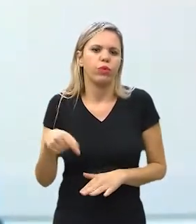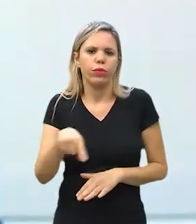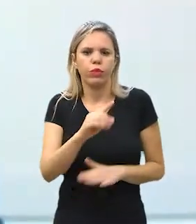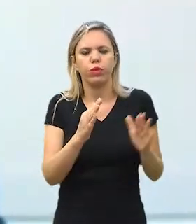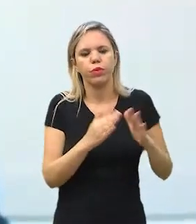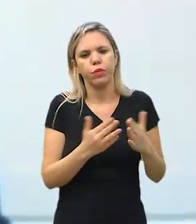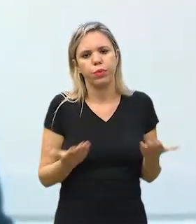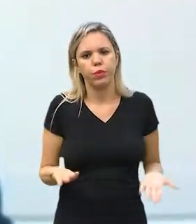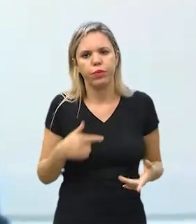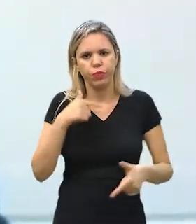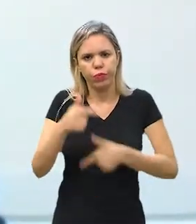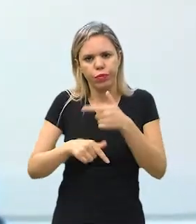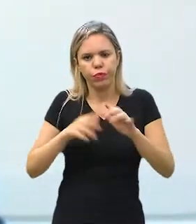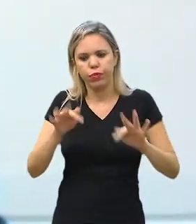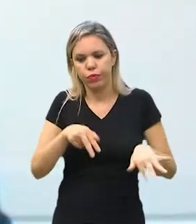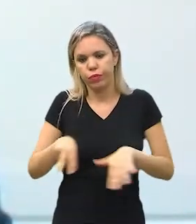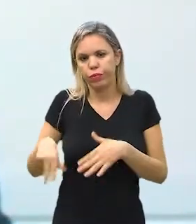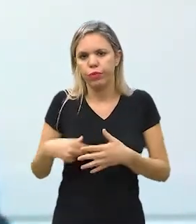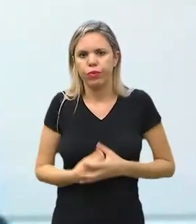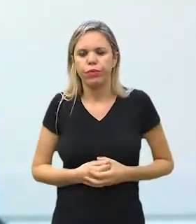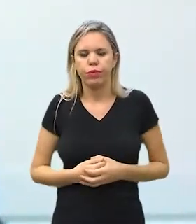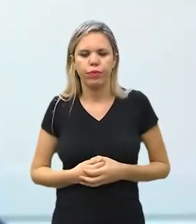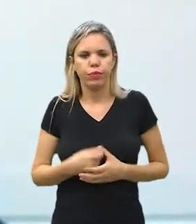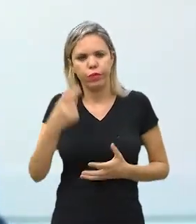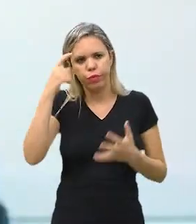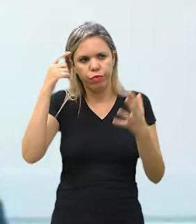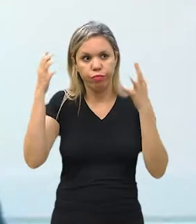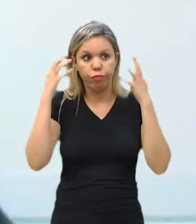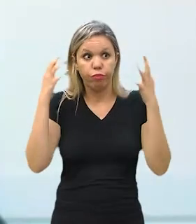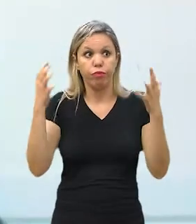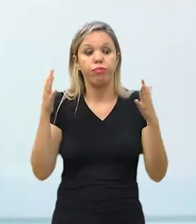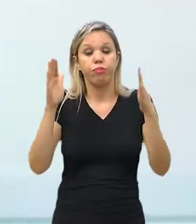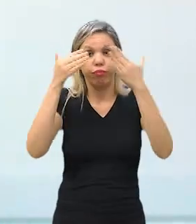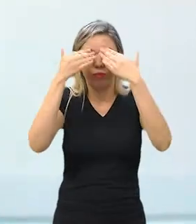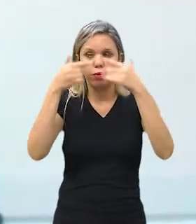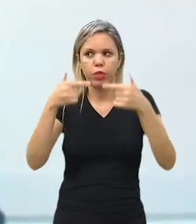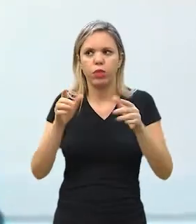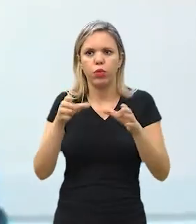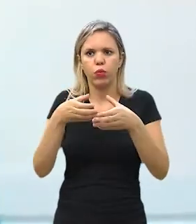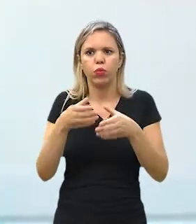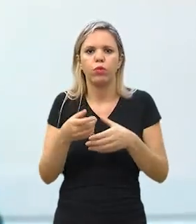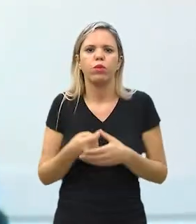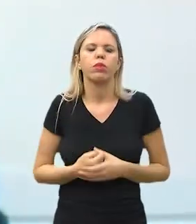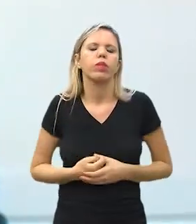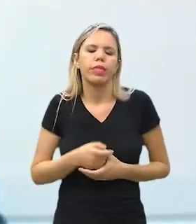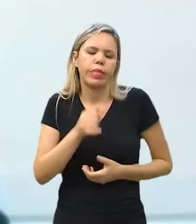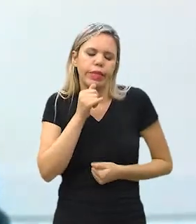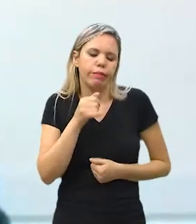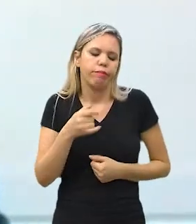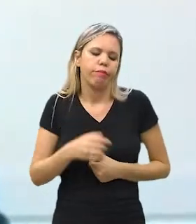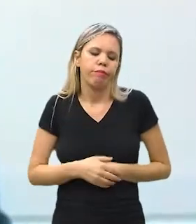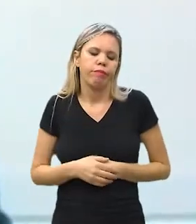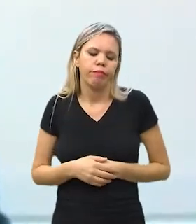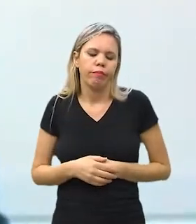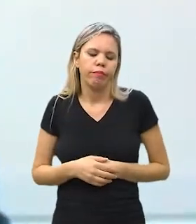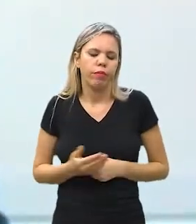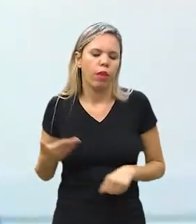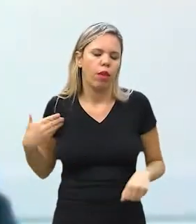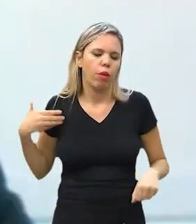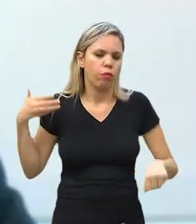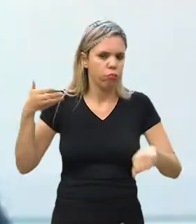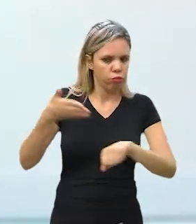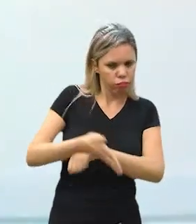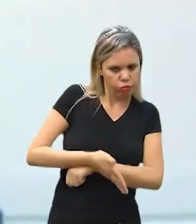último a sair, você vai para sua casa, você trabalha final de semana. Então, a sua cabeça fica um pouco fechada nesse mundinho, vamos dizer